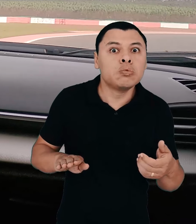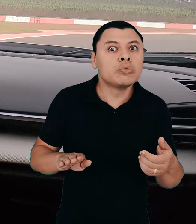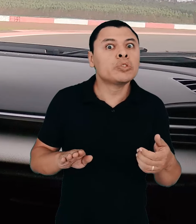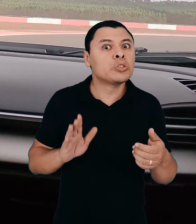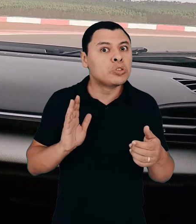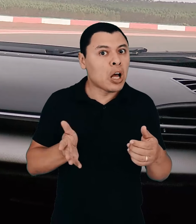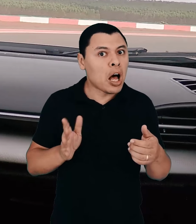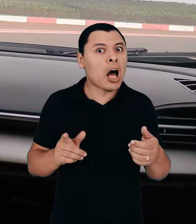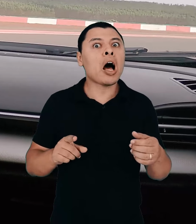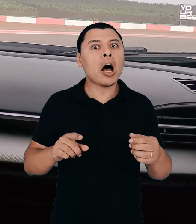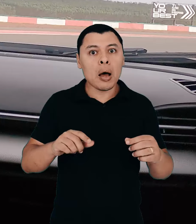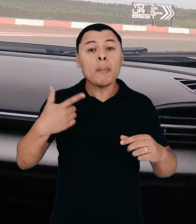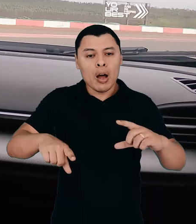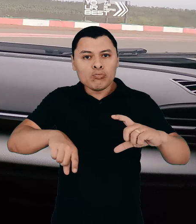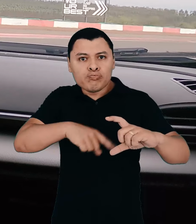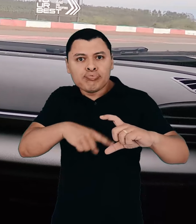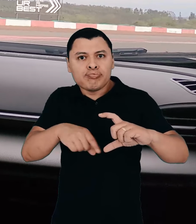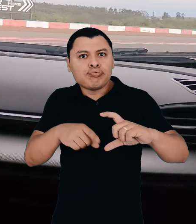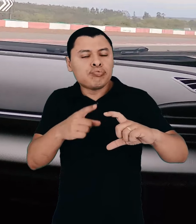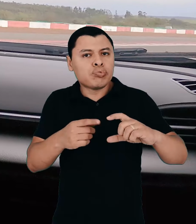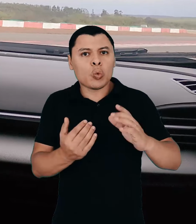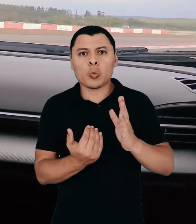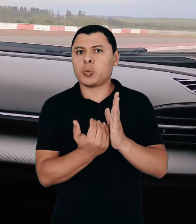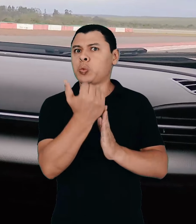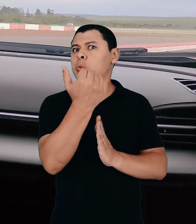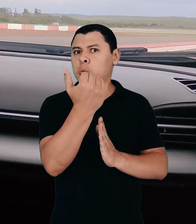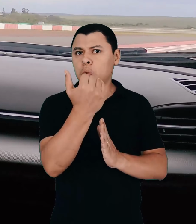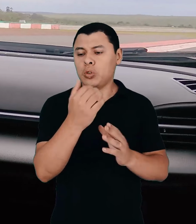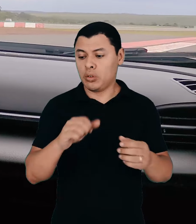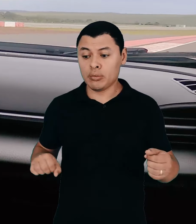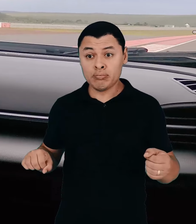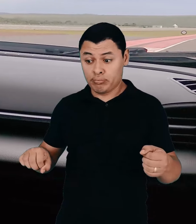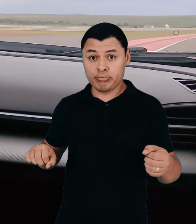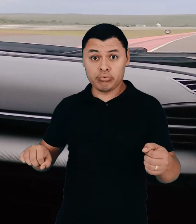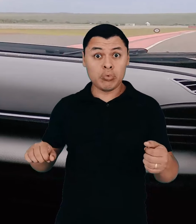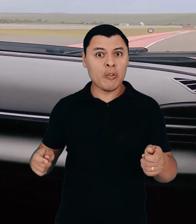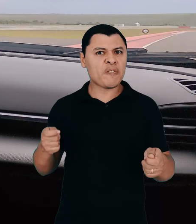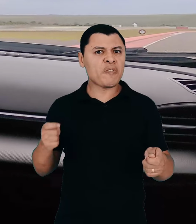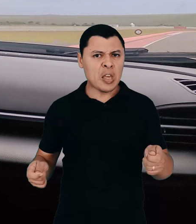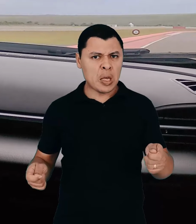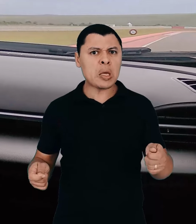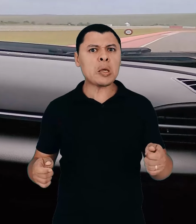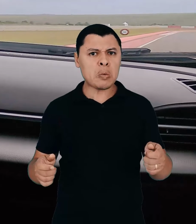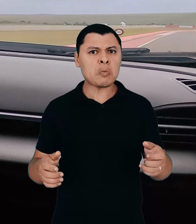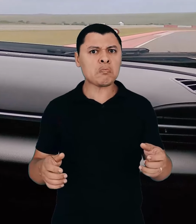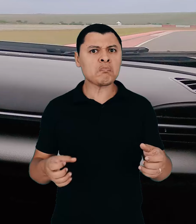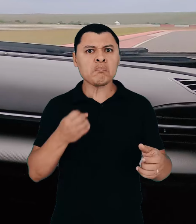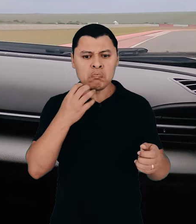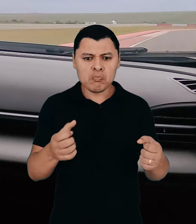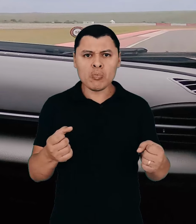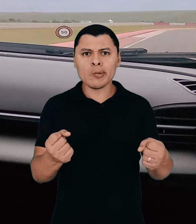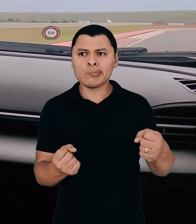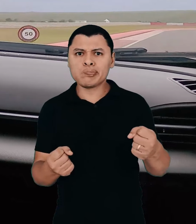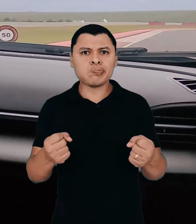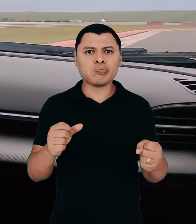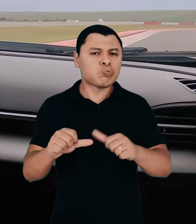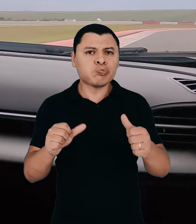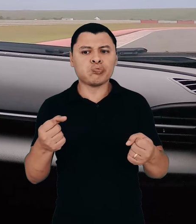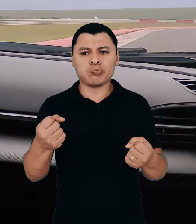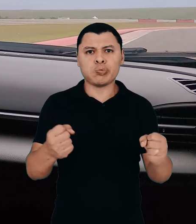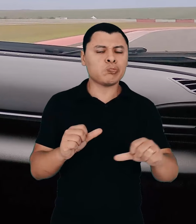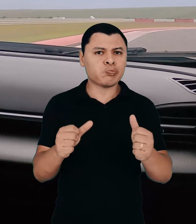está deixando o giro subir bem mais. A caixa de direção também está mais firme, né? Perdeu um pouquinho de assistência. Então, nota que